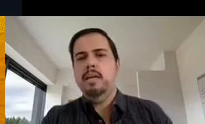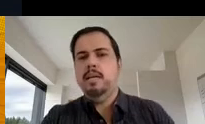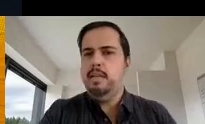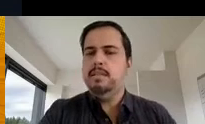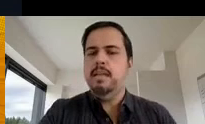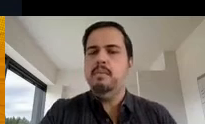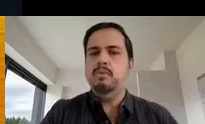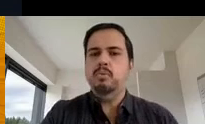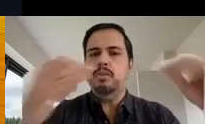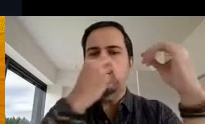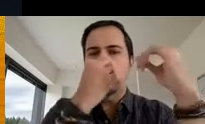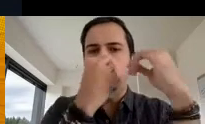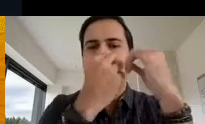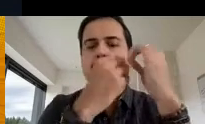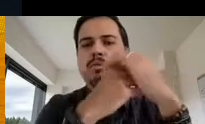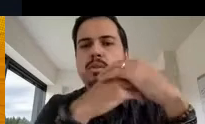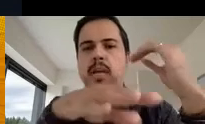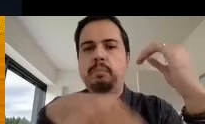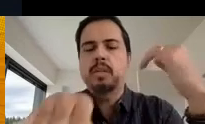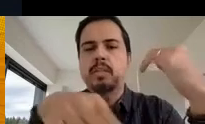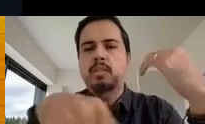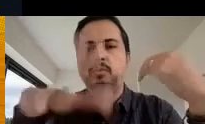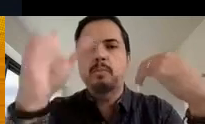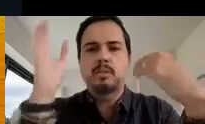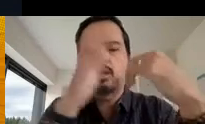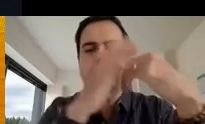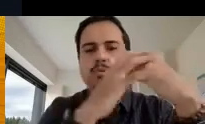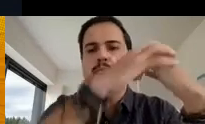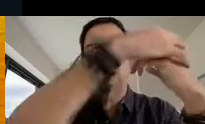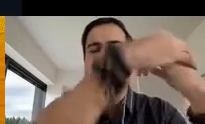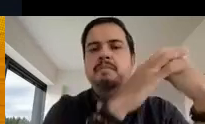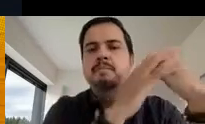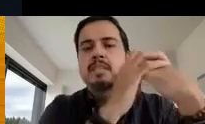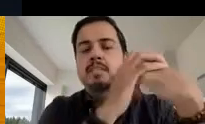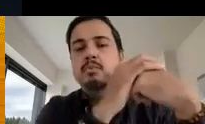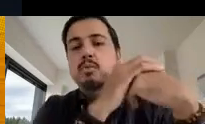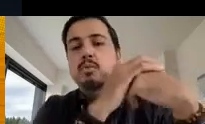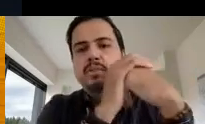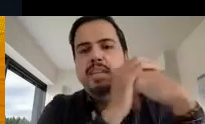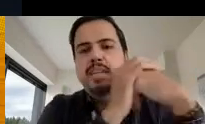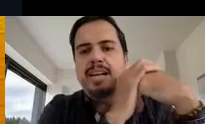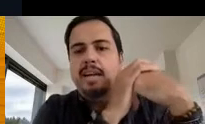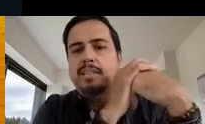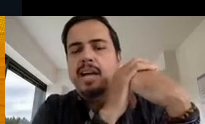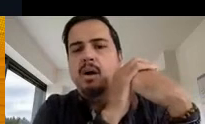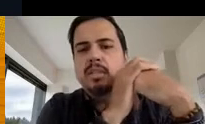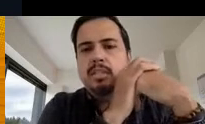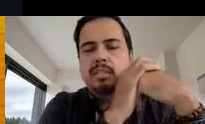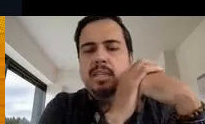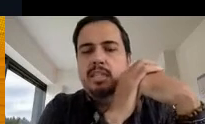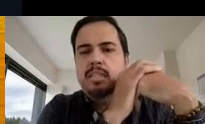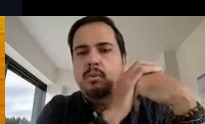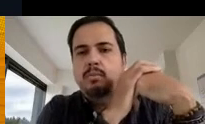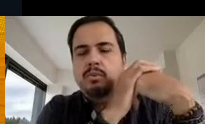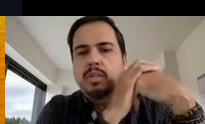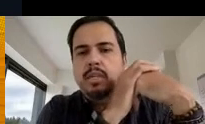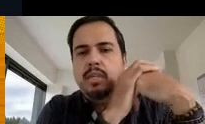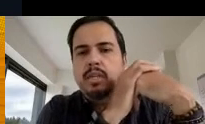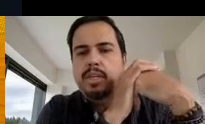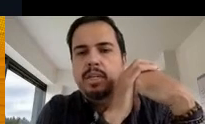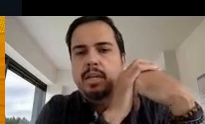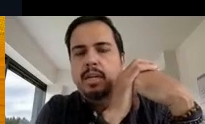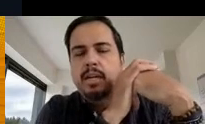o brasileiro, ele tem muito isso, né? Eu vejo muito isso. E aí, políticas públicas é outro assunto, mas são os governos, né? As carroças